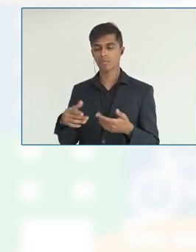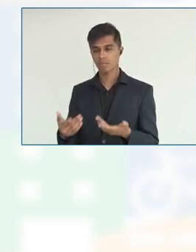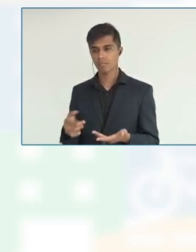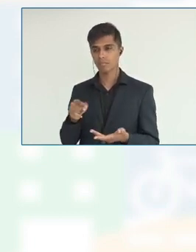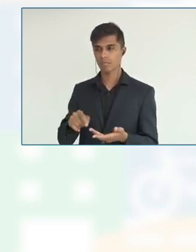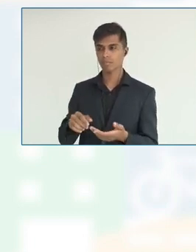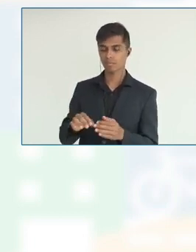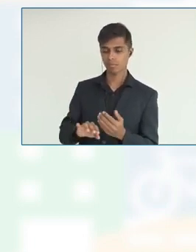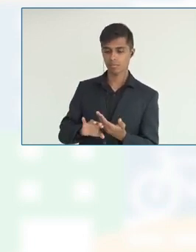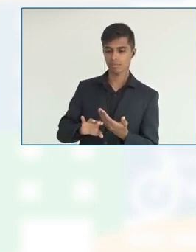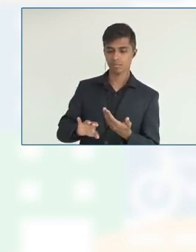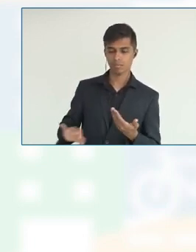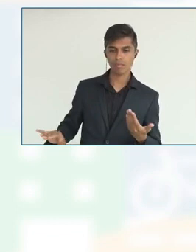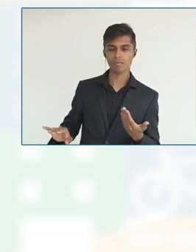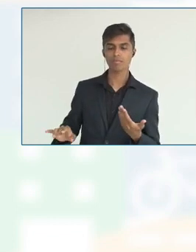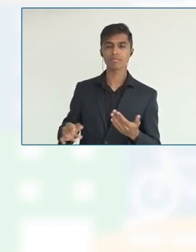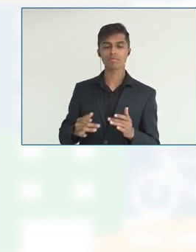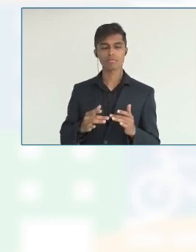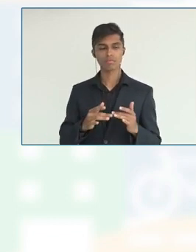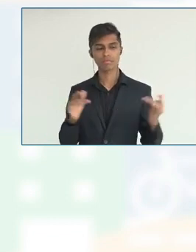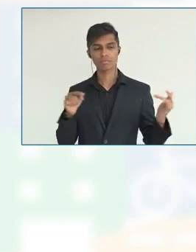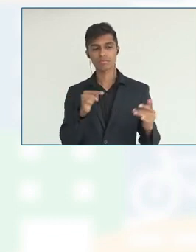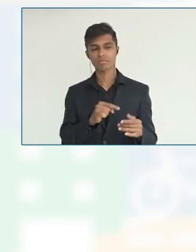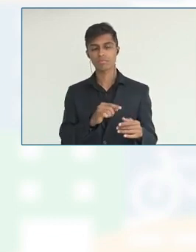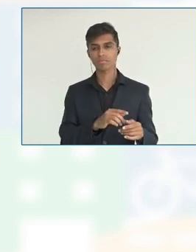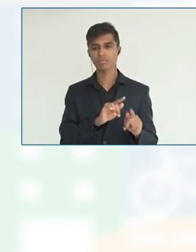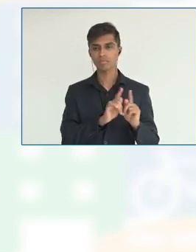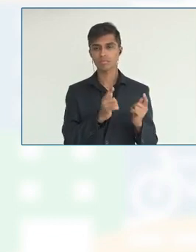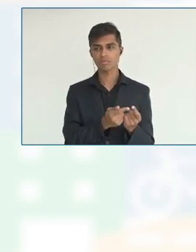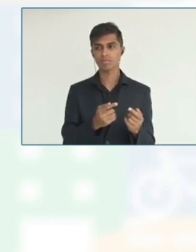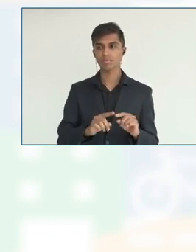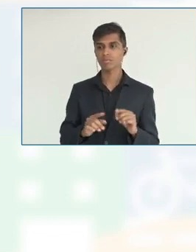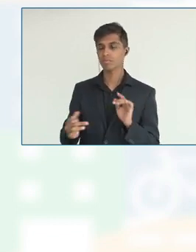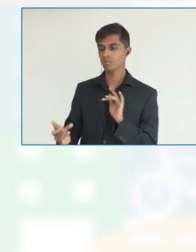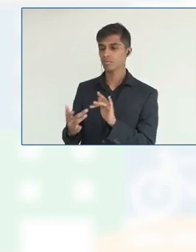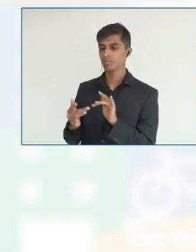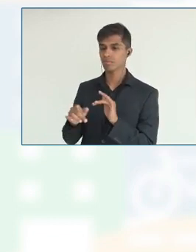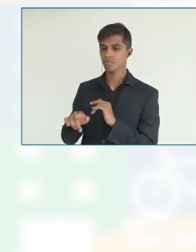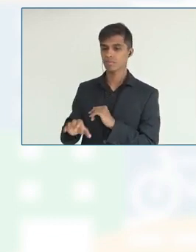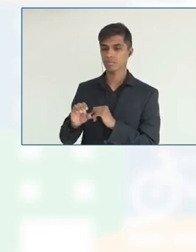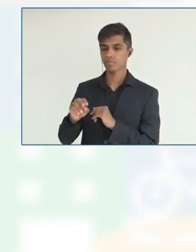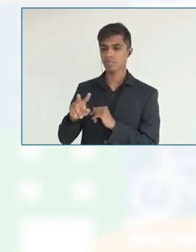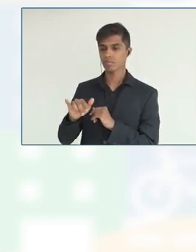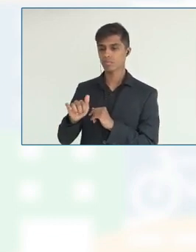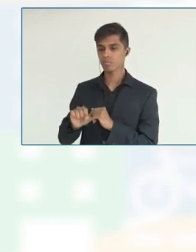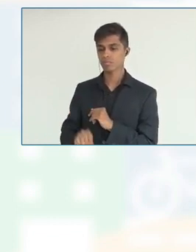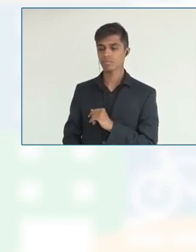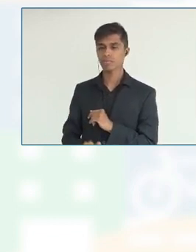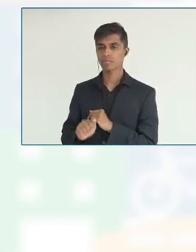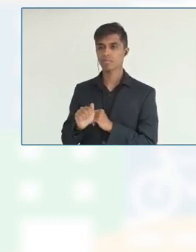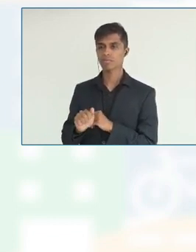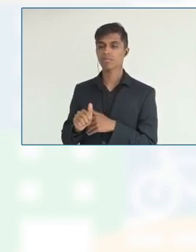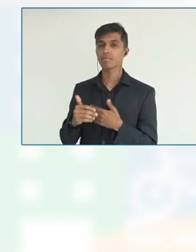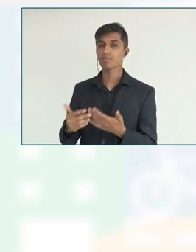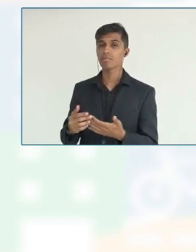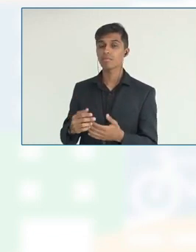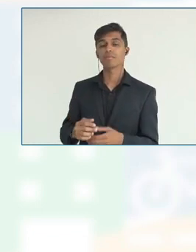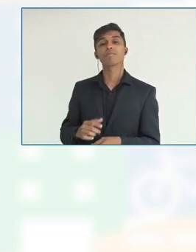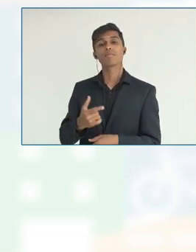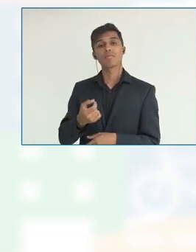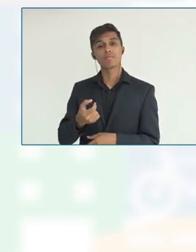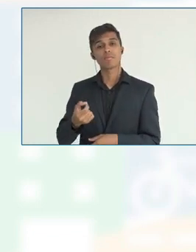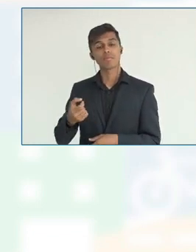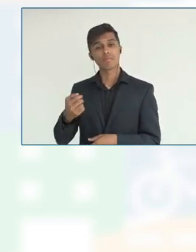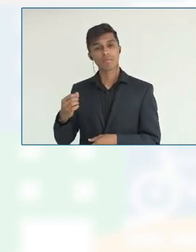mais vinculado ao gabinete do secretário e vinculado administrativamente à Covisa, né? Em